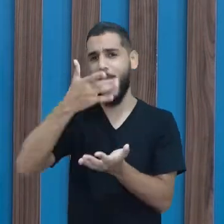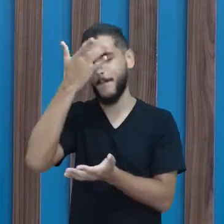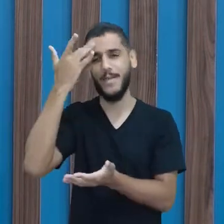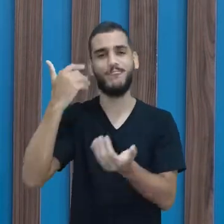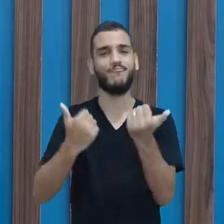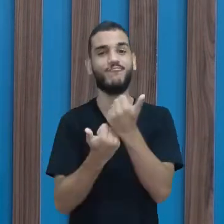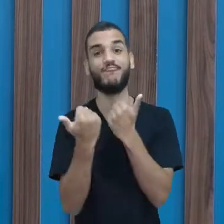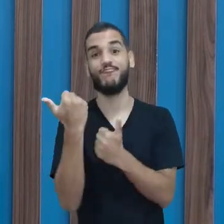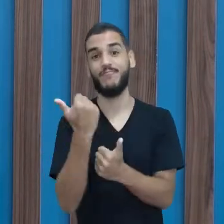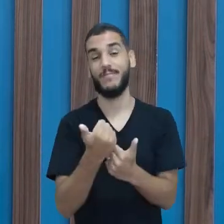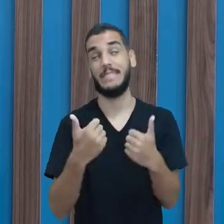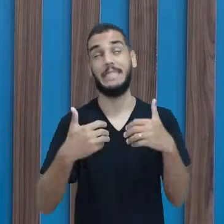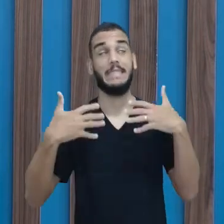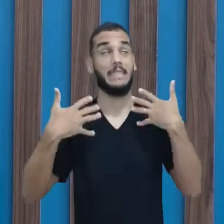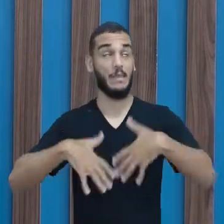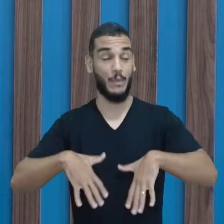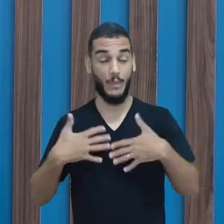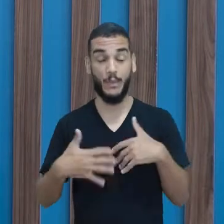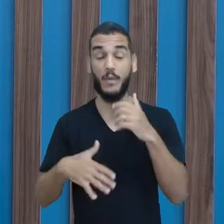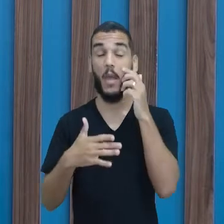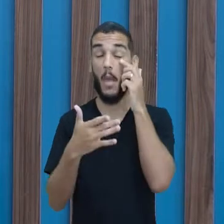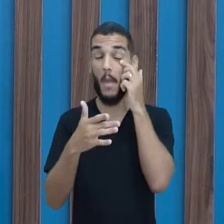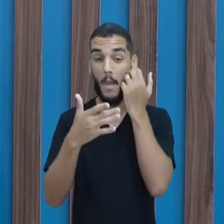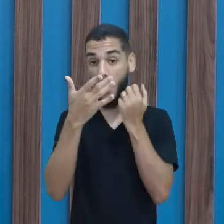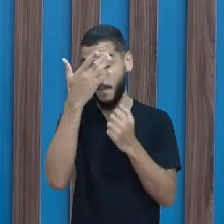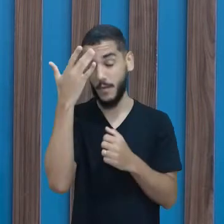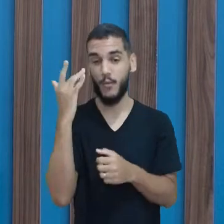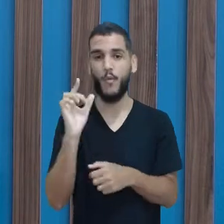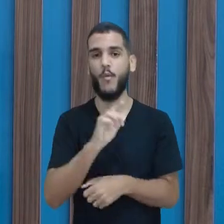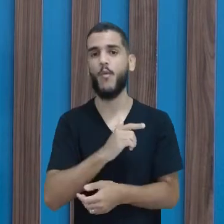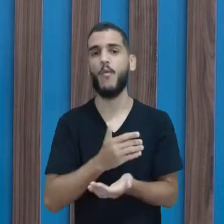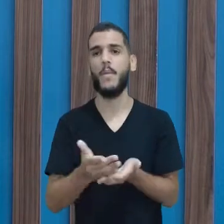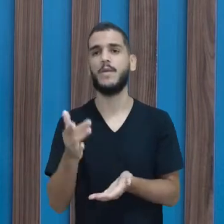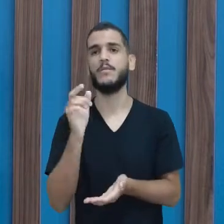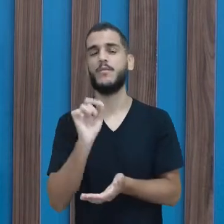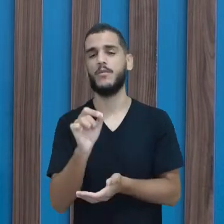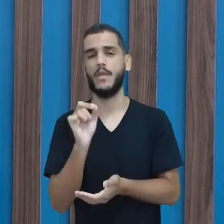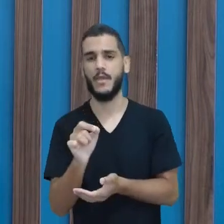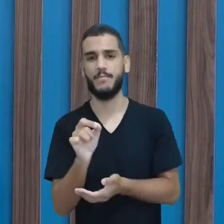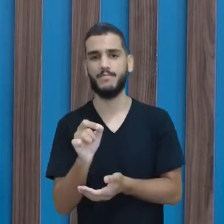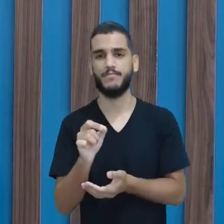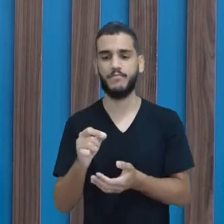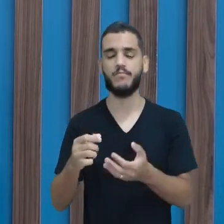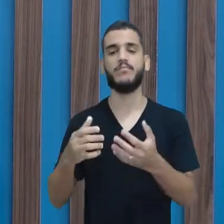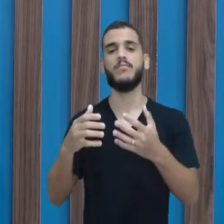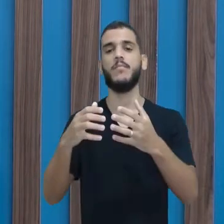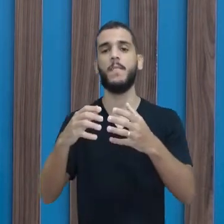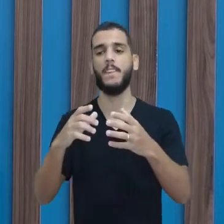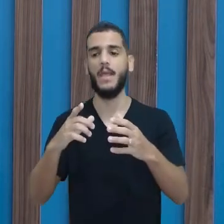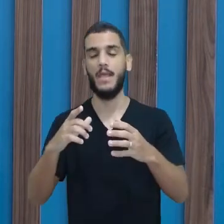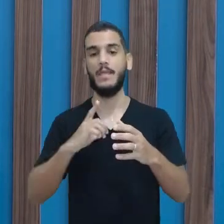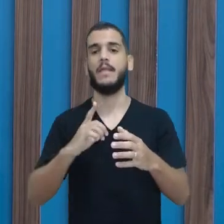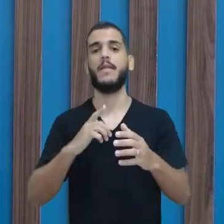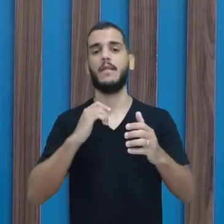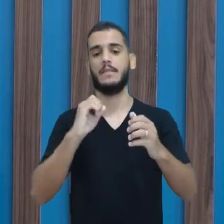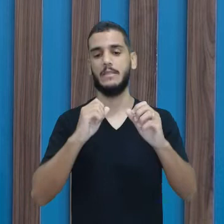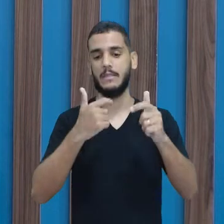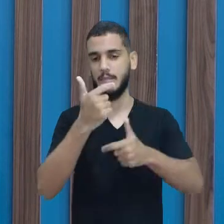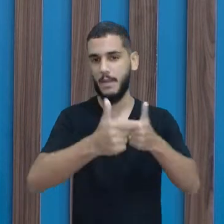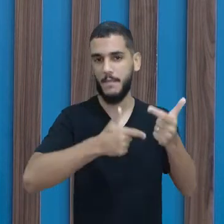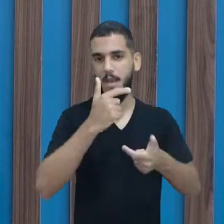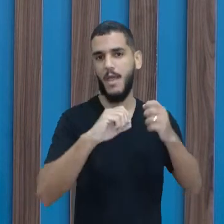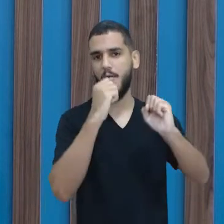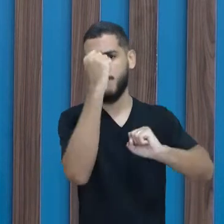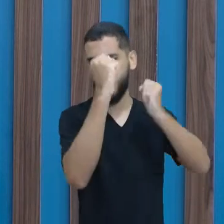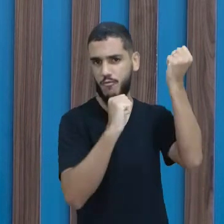que estariam ali trabalhando. Aí as pessoas começam a migrar para onde? Para o setor terciário, que é justamente quando começam a surgir,